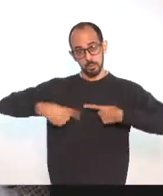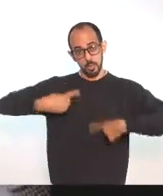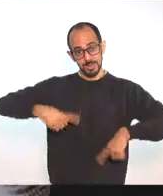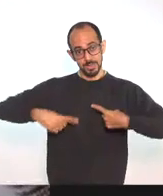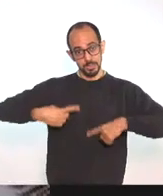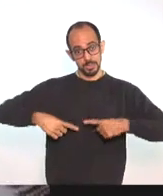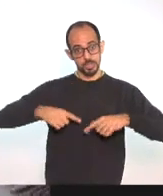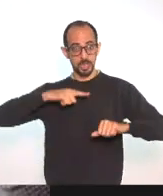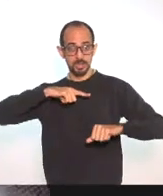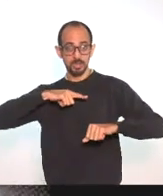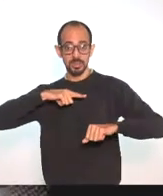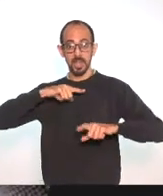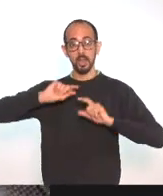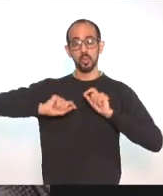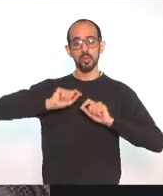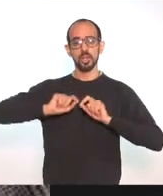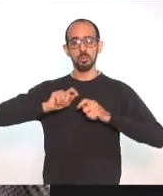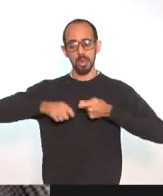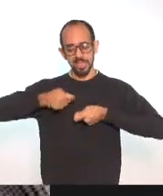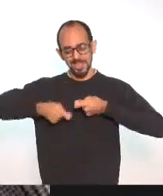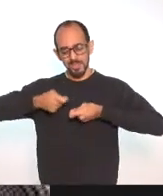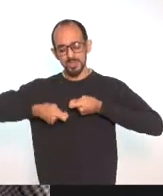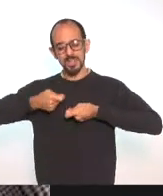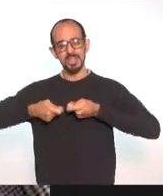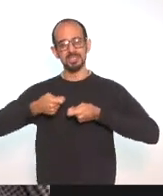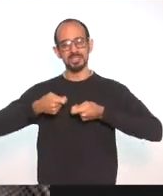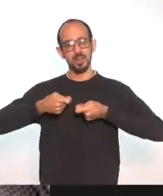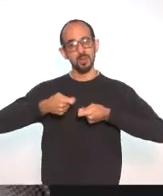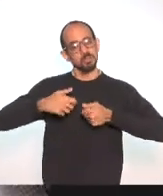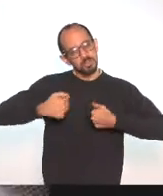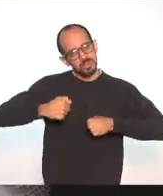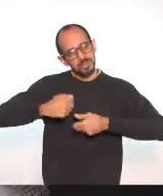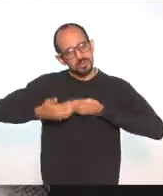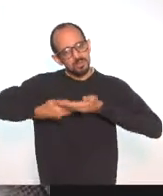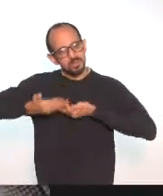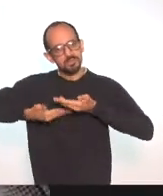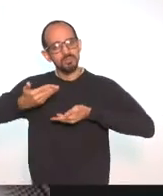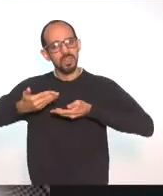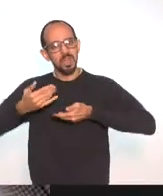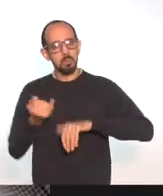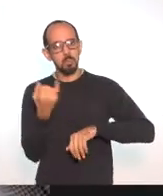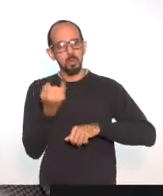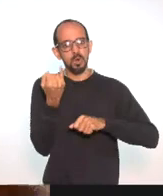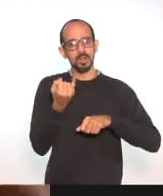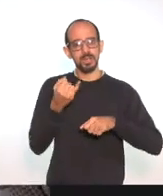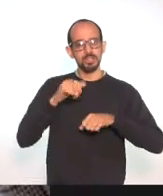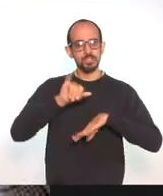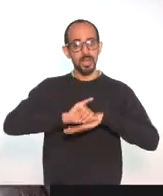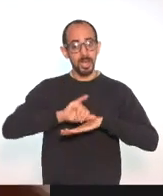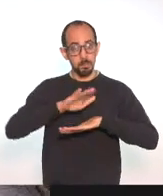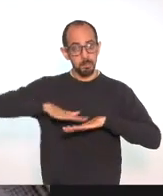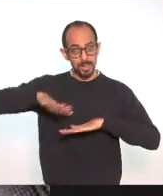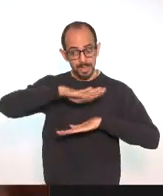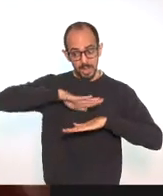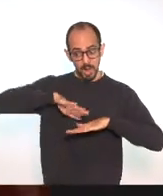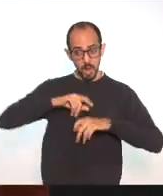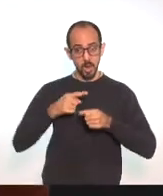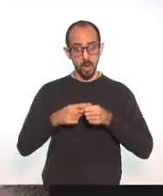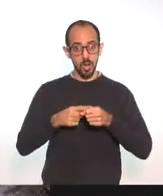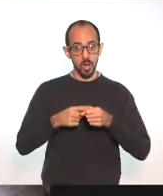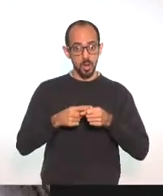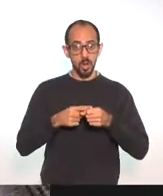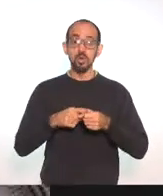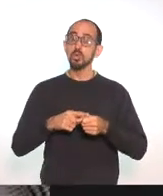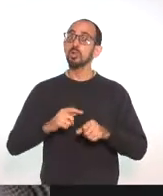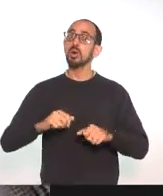passa por um espaço de negociação e fundamentalmente de cooperação é importante que região metropolitana tem a coesão